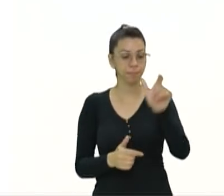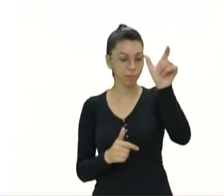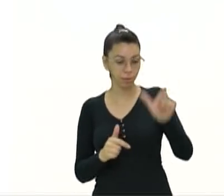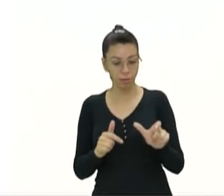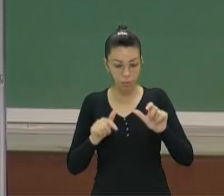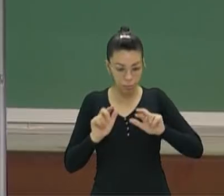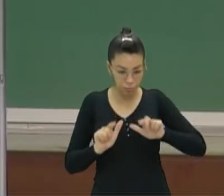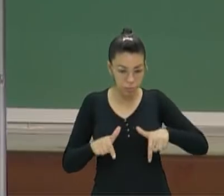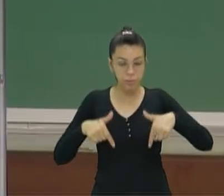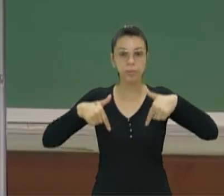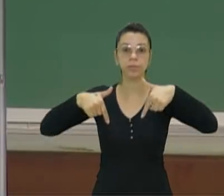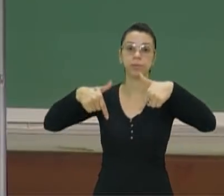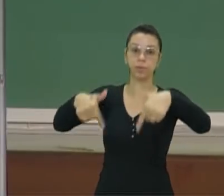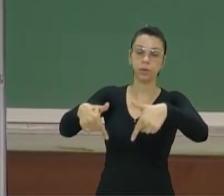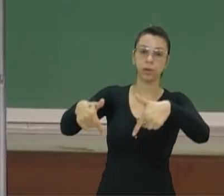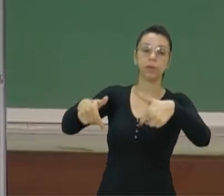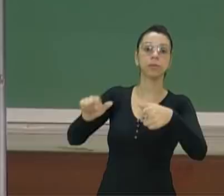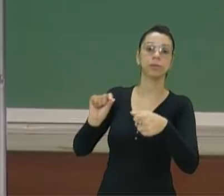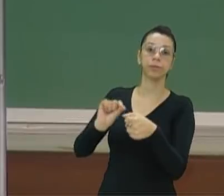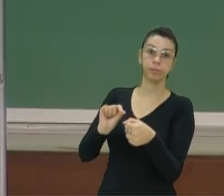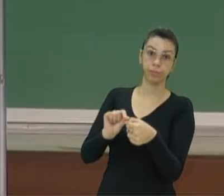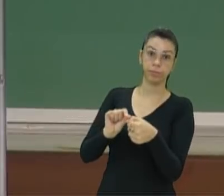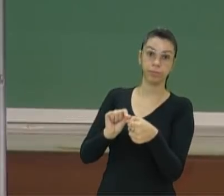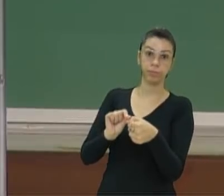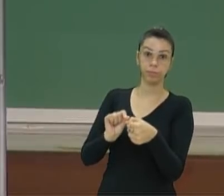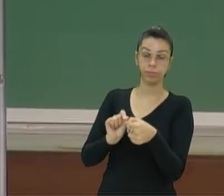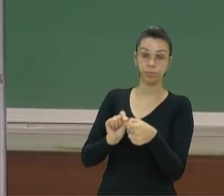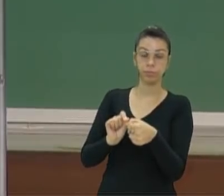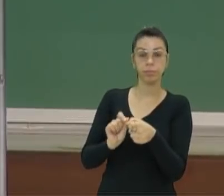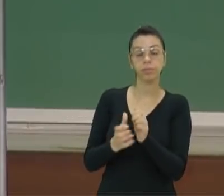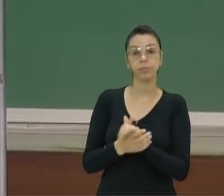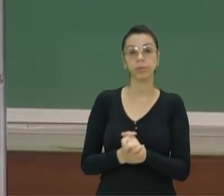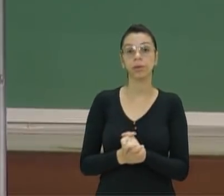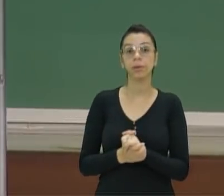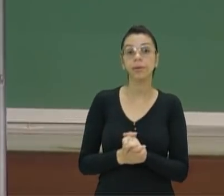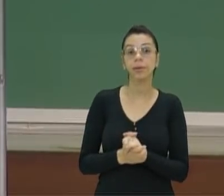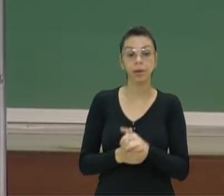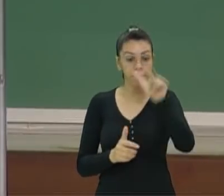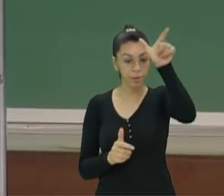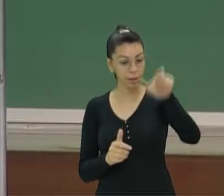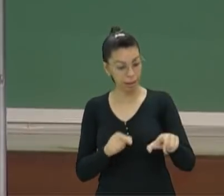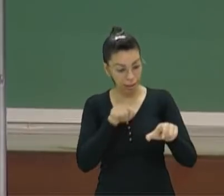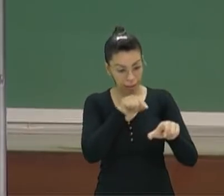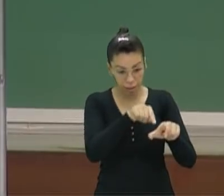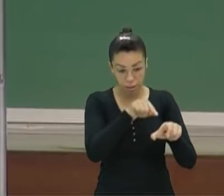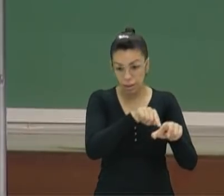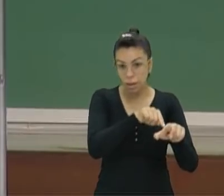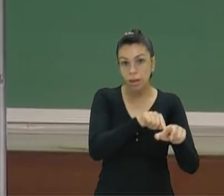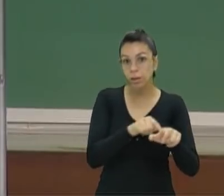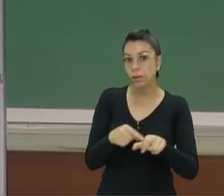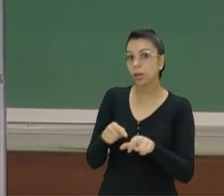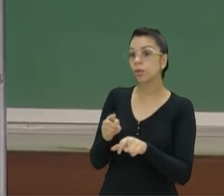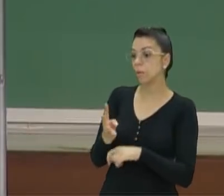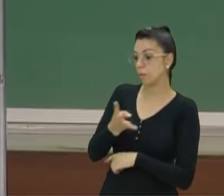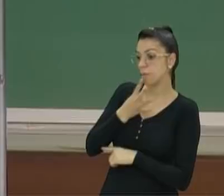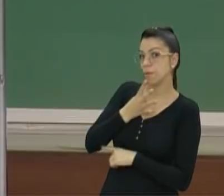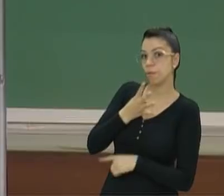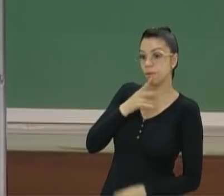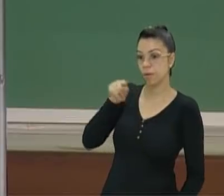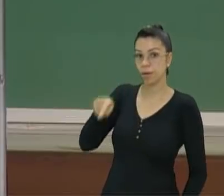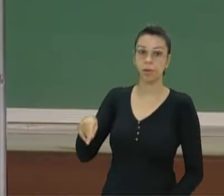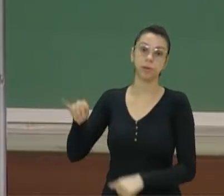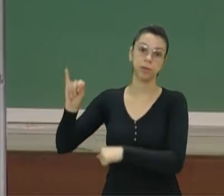da ação, aquele que se depara com o objeto, ele é quem conhece o objeto, em relação ao objeto que se dá